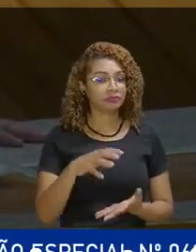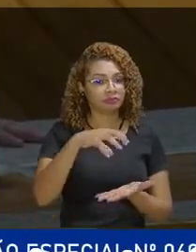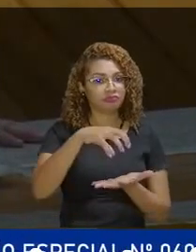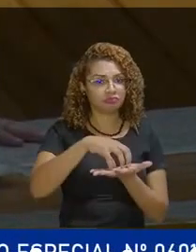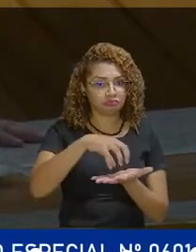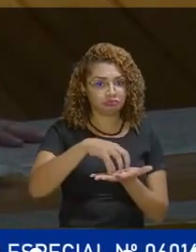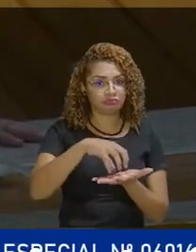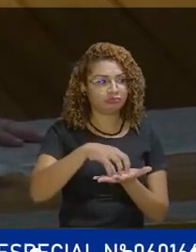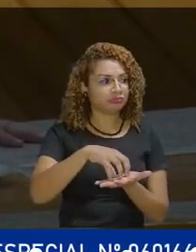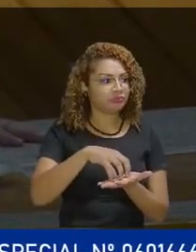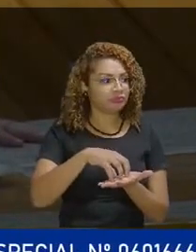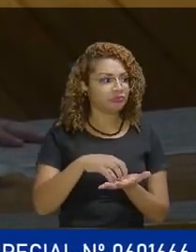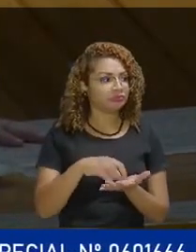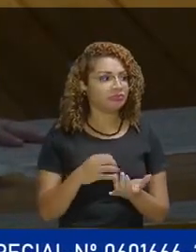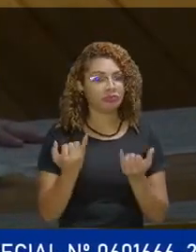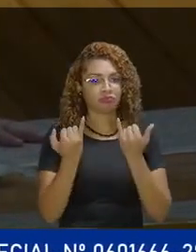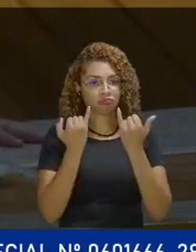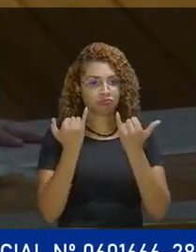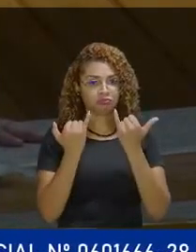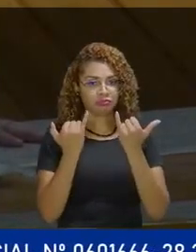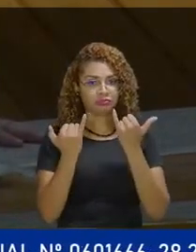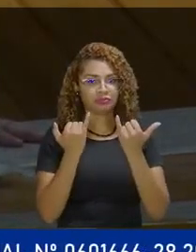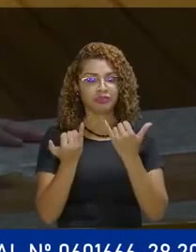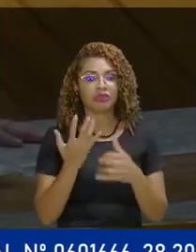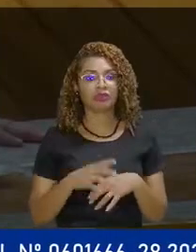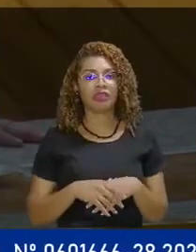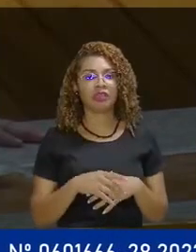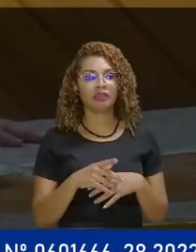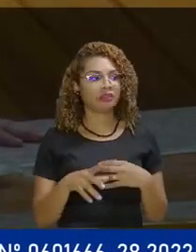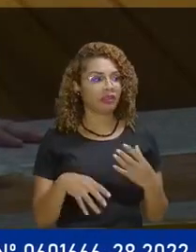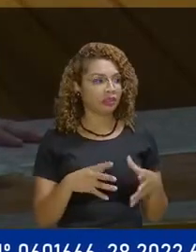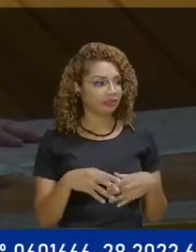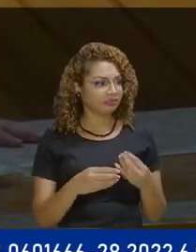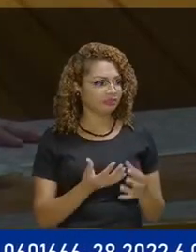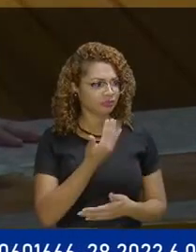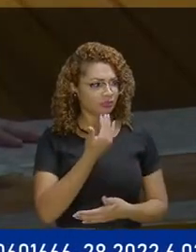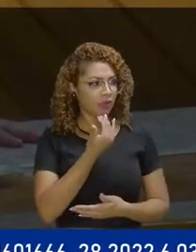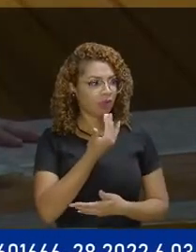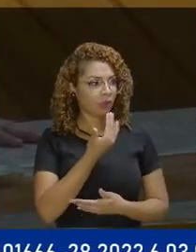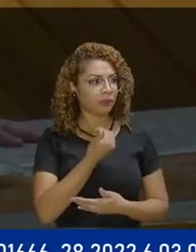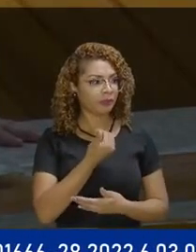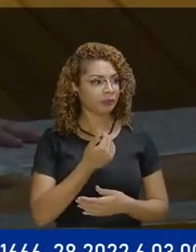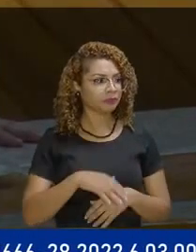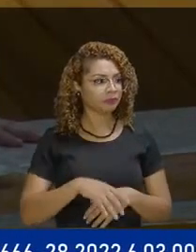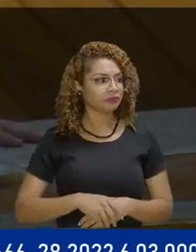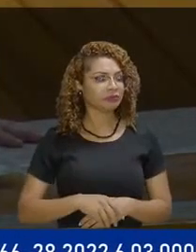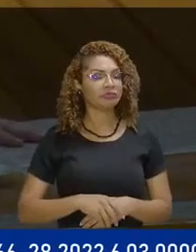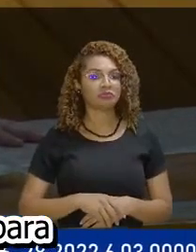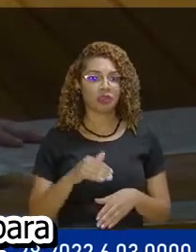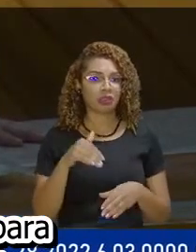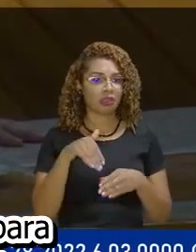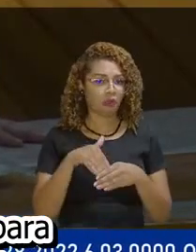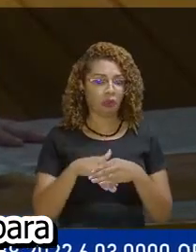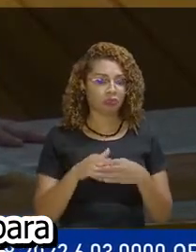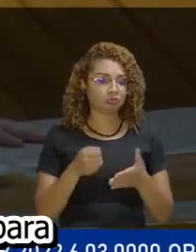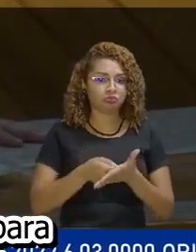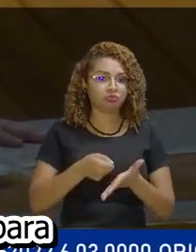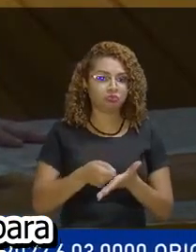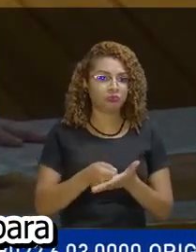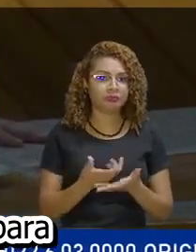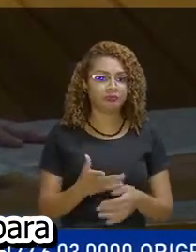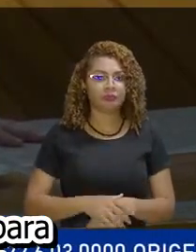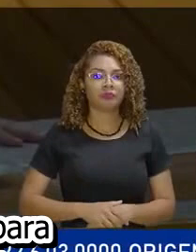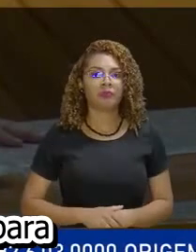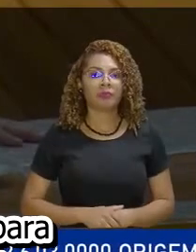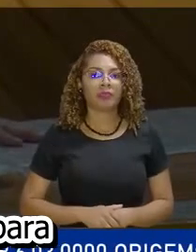defesa sustenta é que aquelas cestas não tinham essa finalidade de fazer compra de voto, não era abuso de poder econômico, porque eram destinatadas